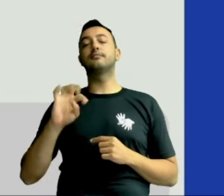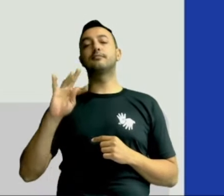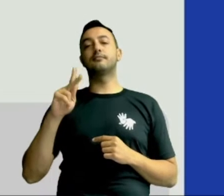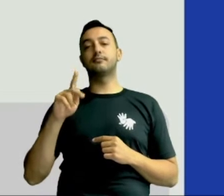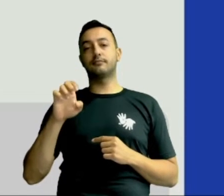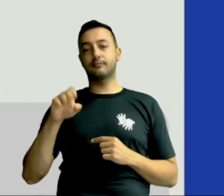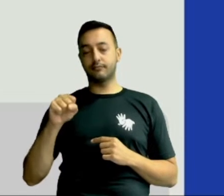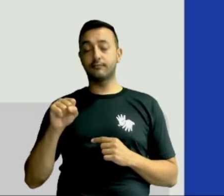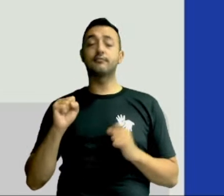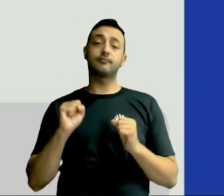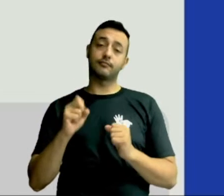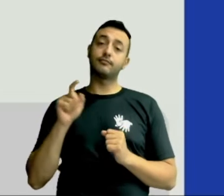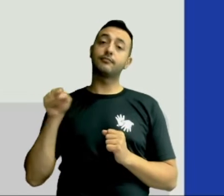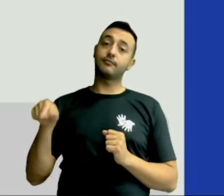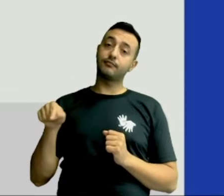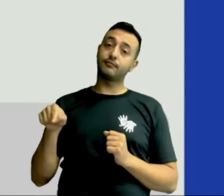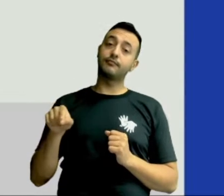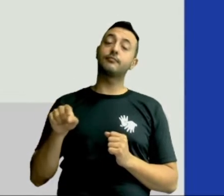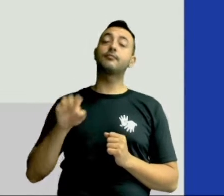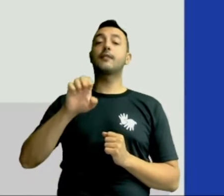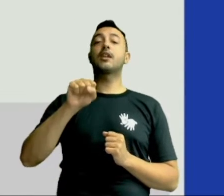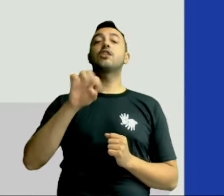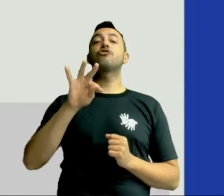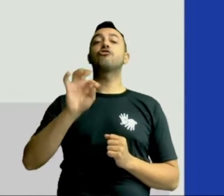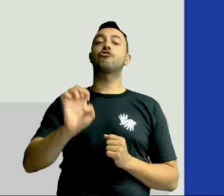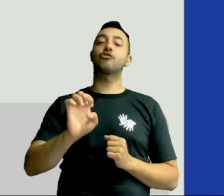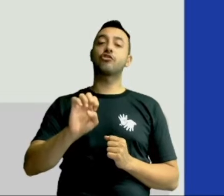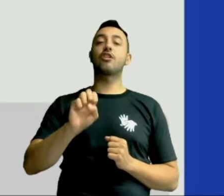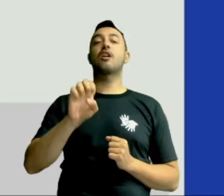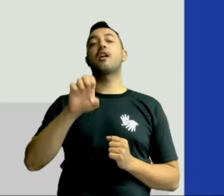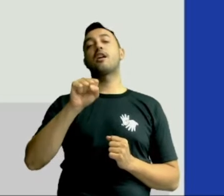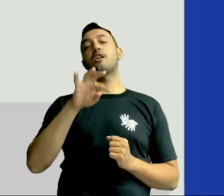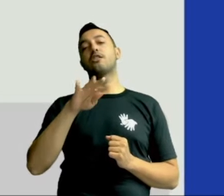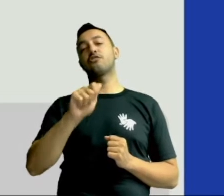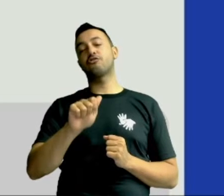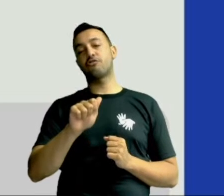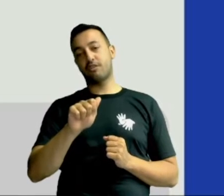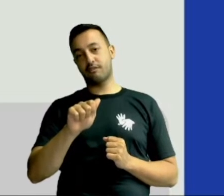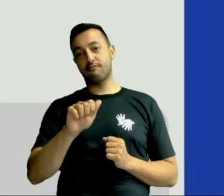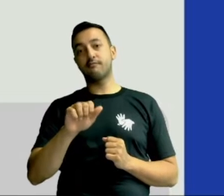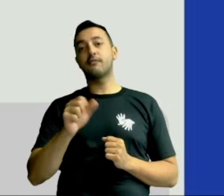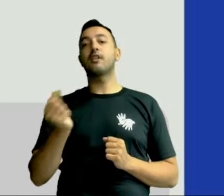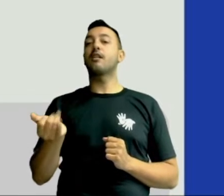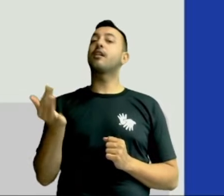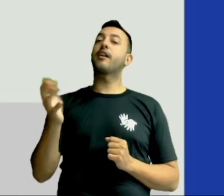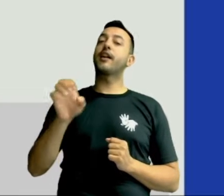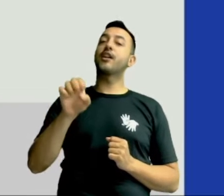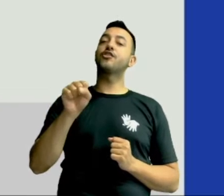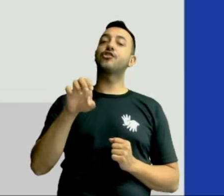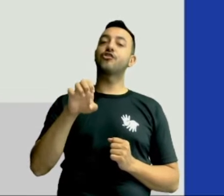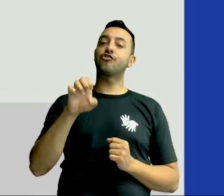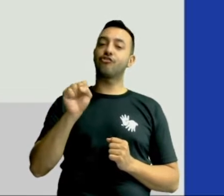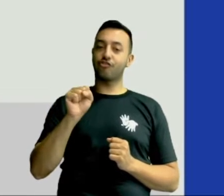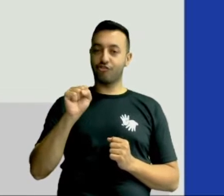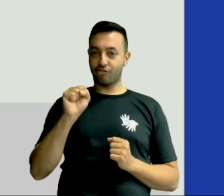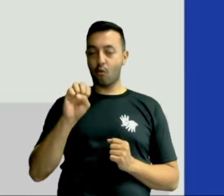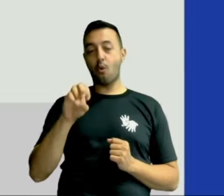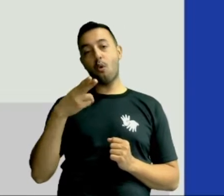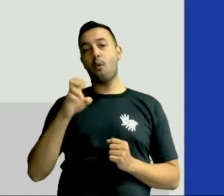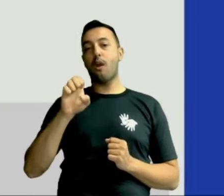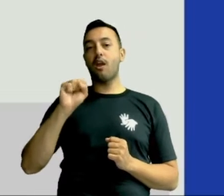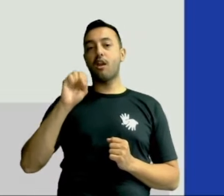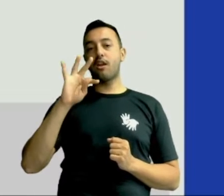esse ou esta certo já o plural esses ou estas